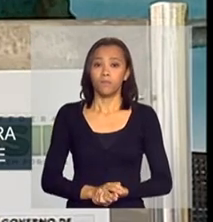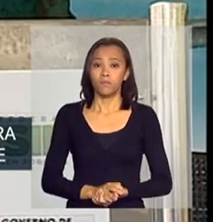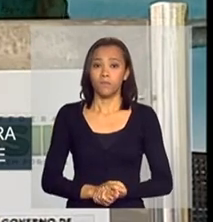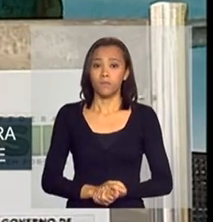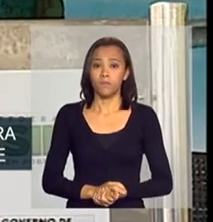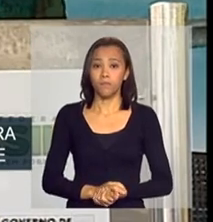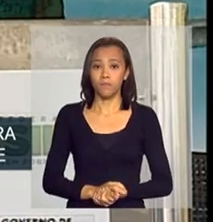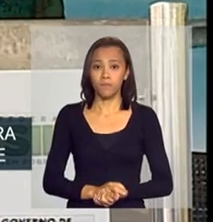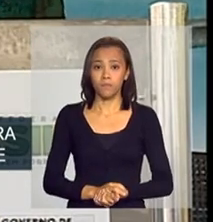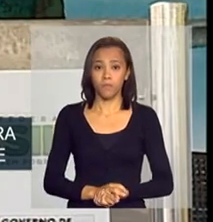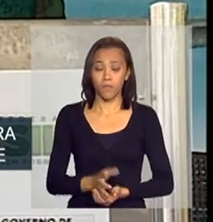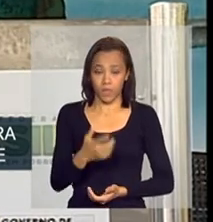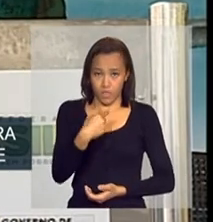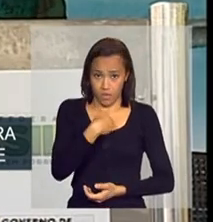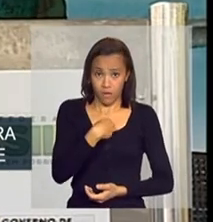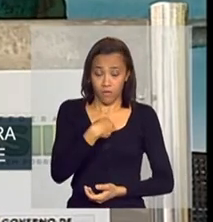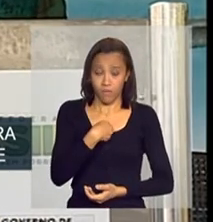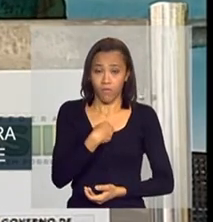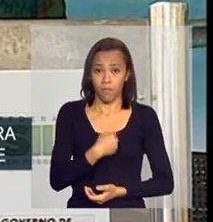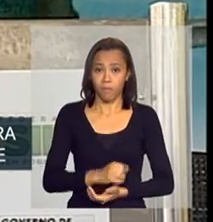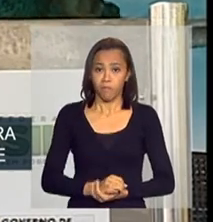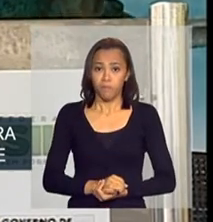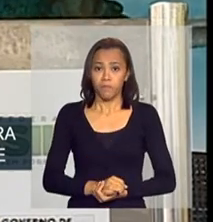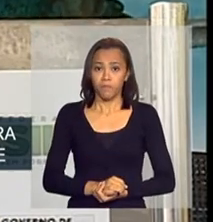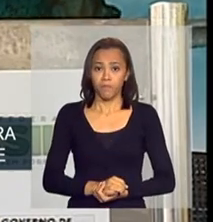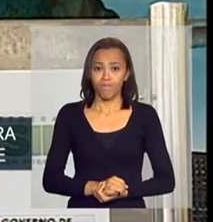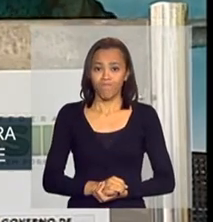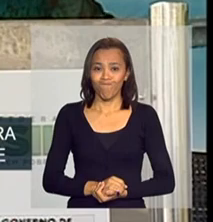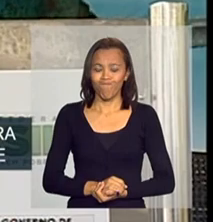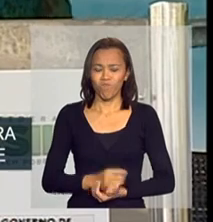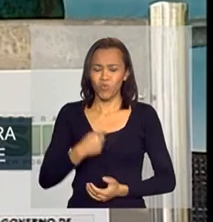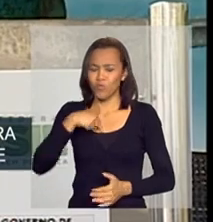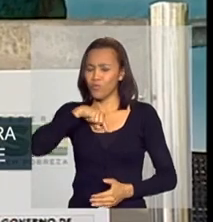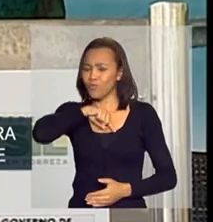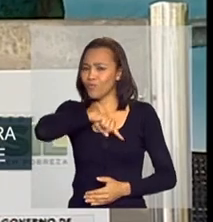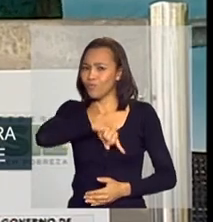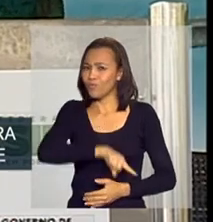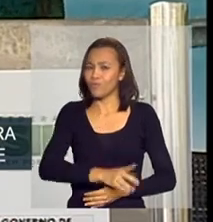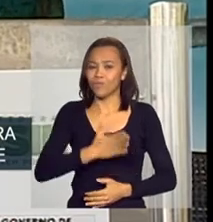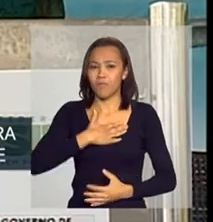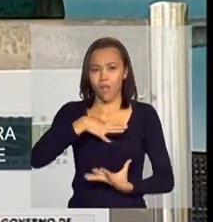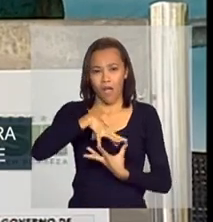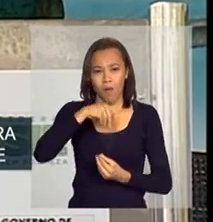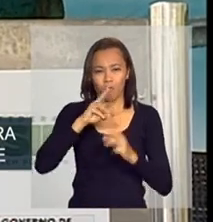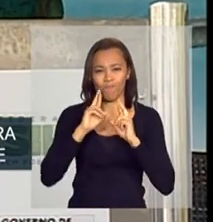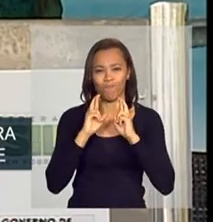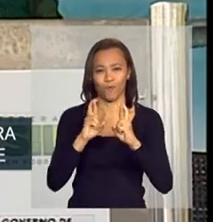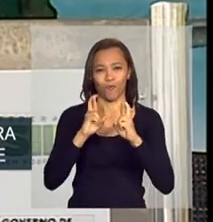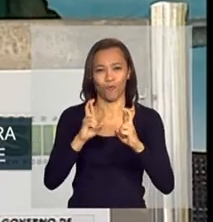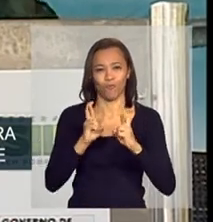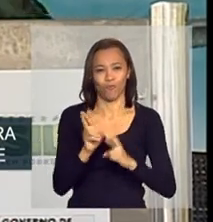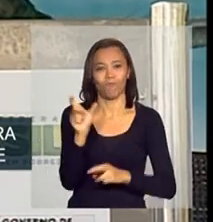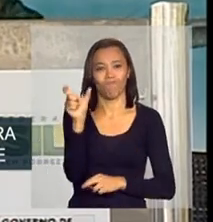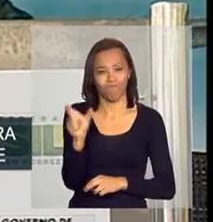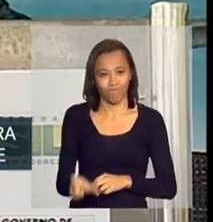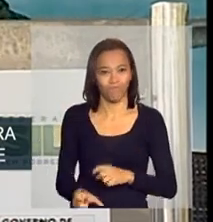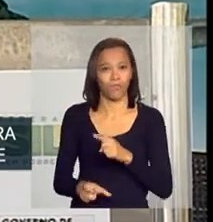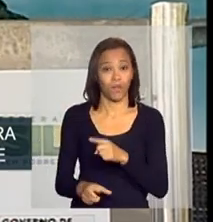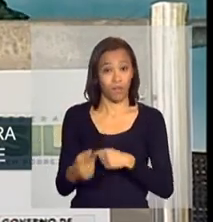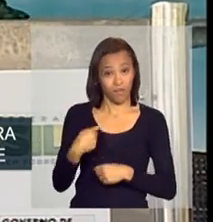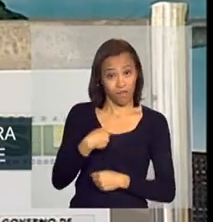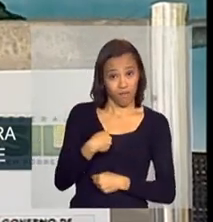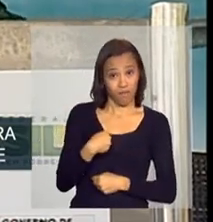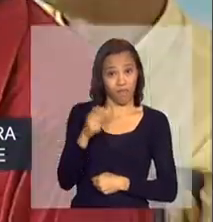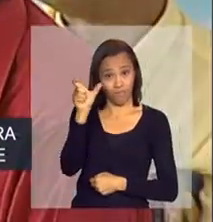o quanto eu, no fundo da minha alma, torço por ele. Eu e o